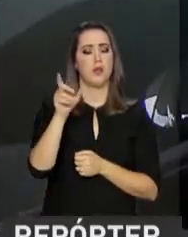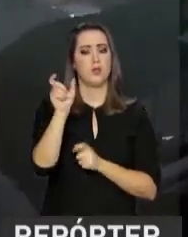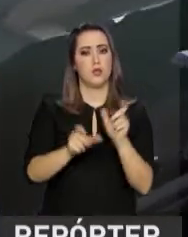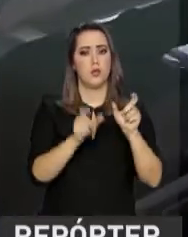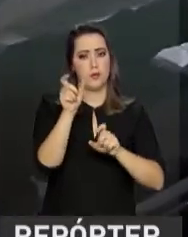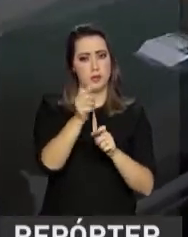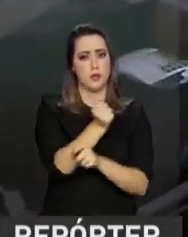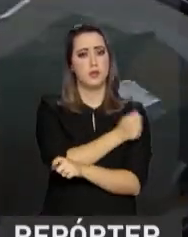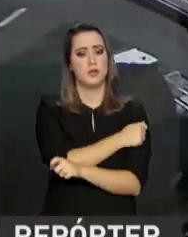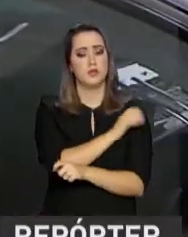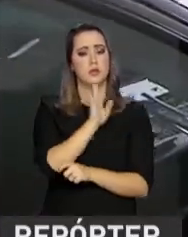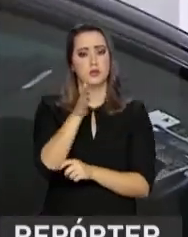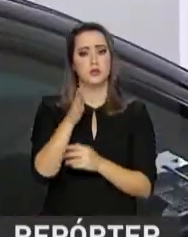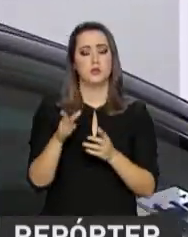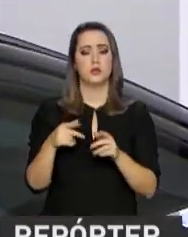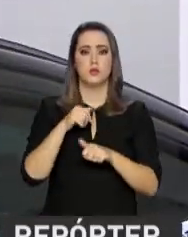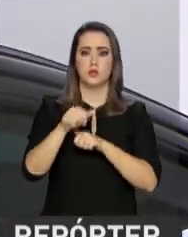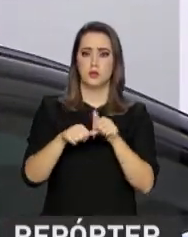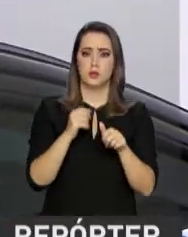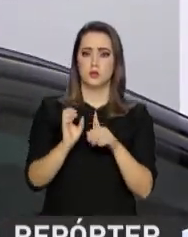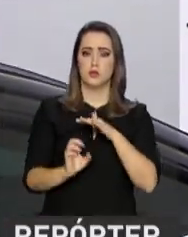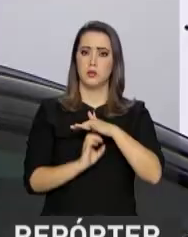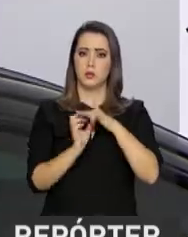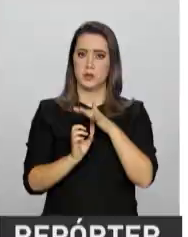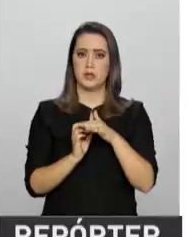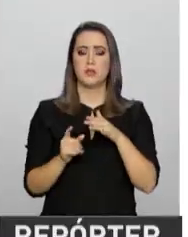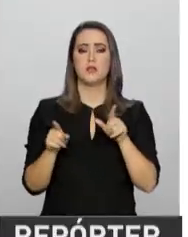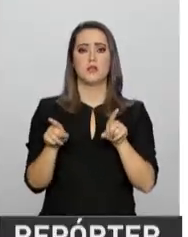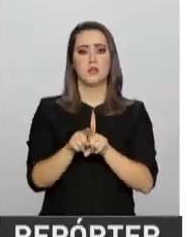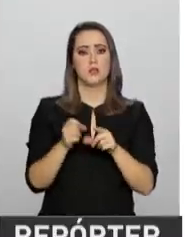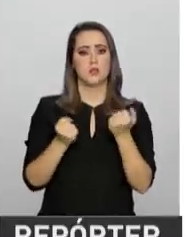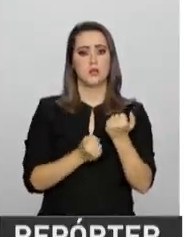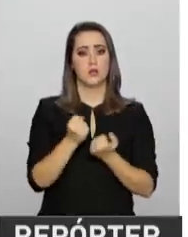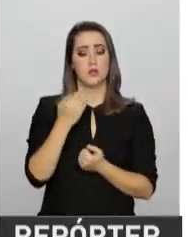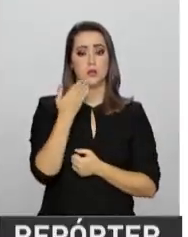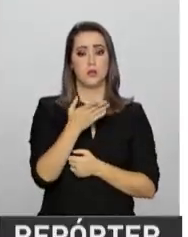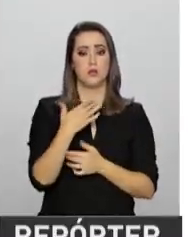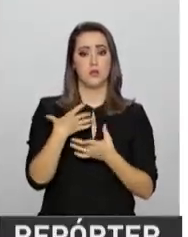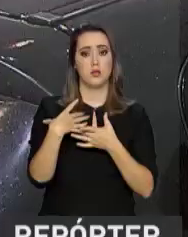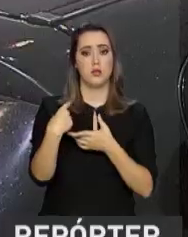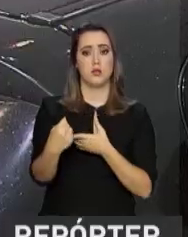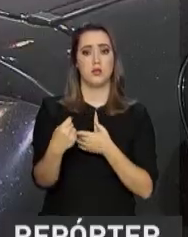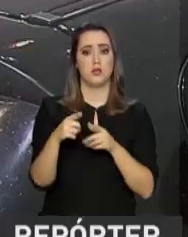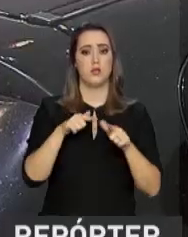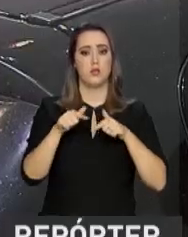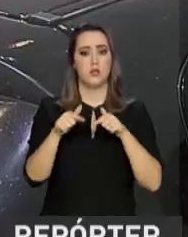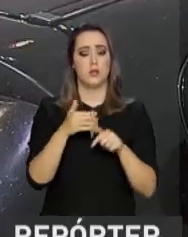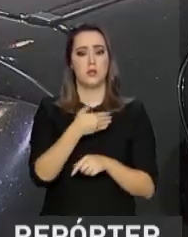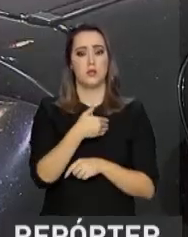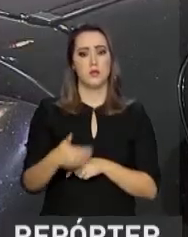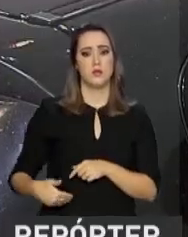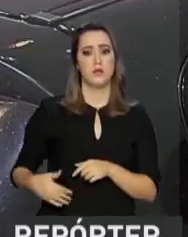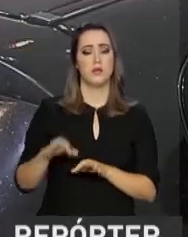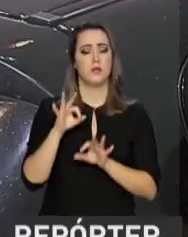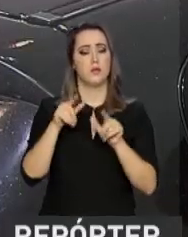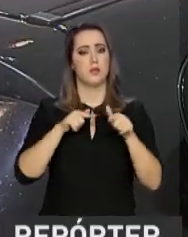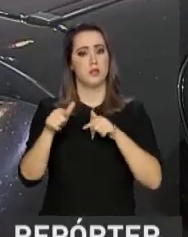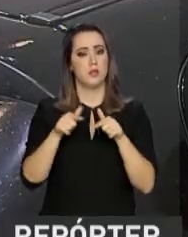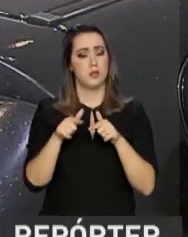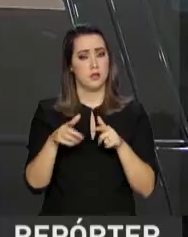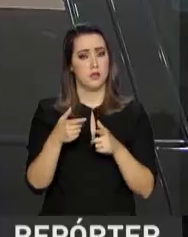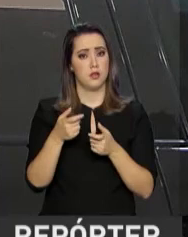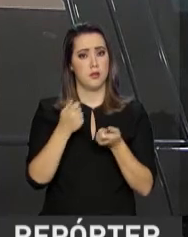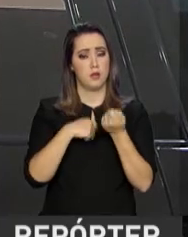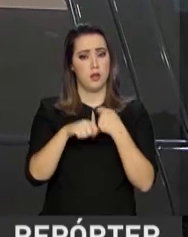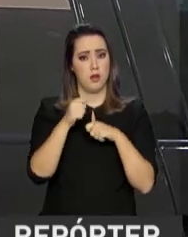participaram desses cursos viraram empreendedores do negócio a mão deixou o emprego público para se dedicar à arte de economizar